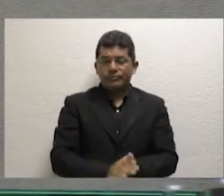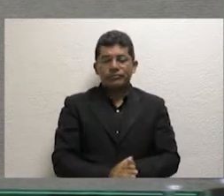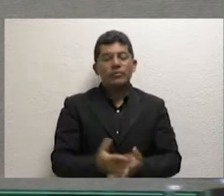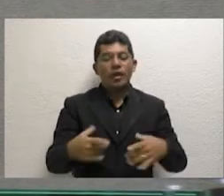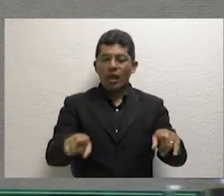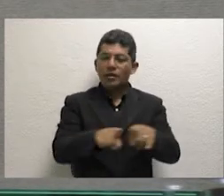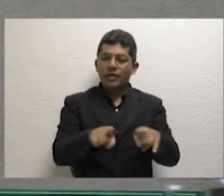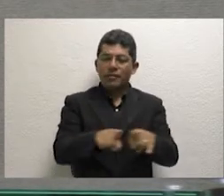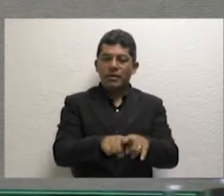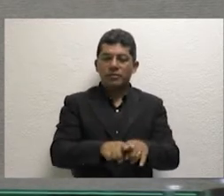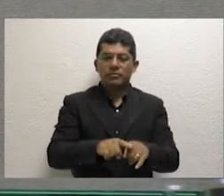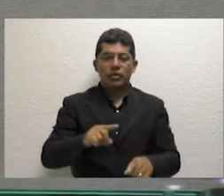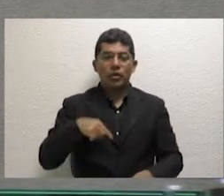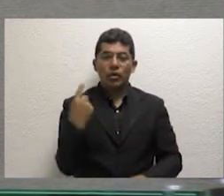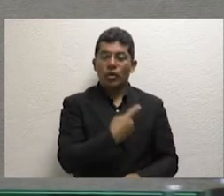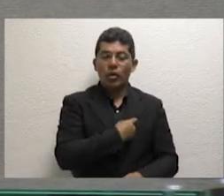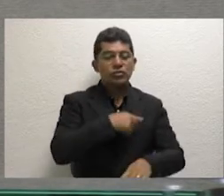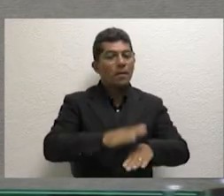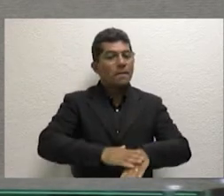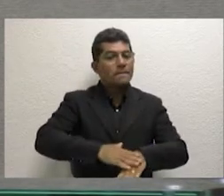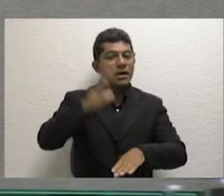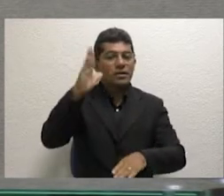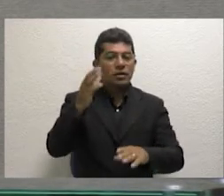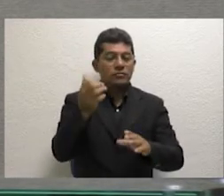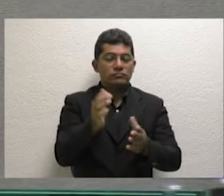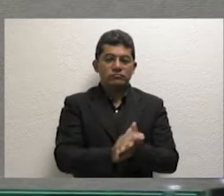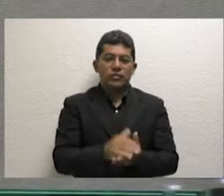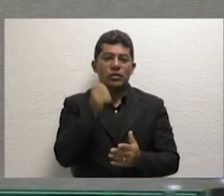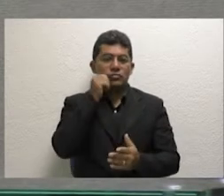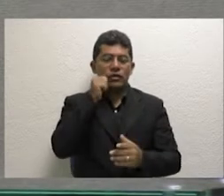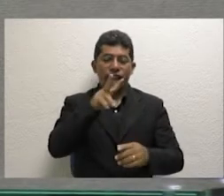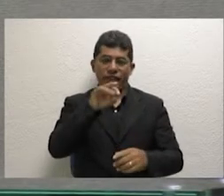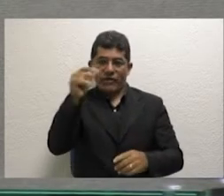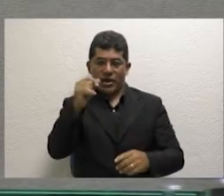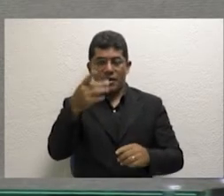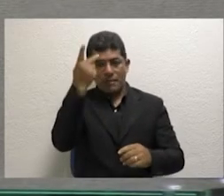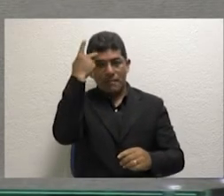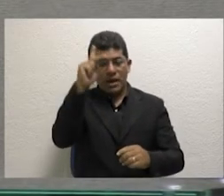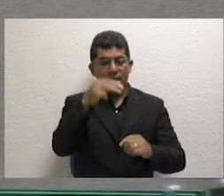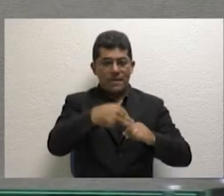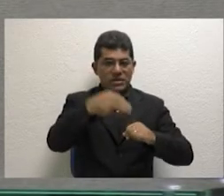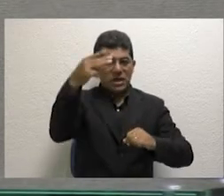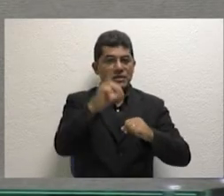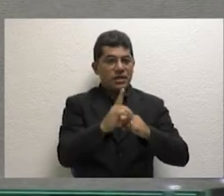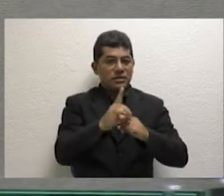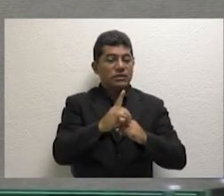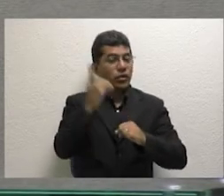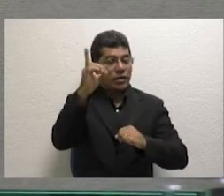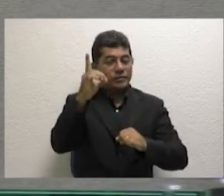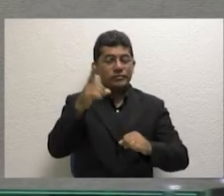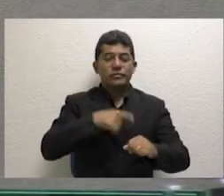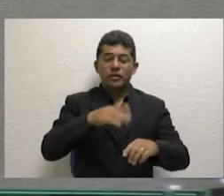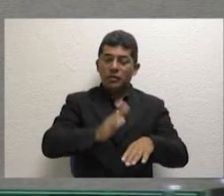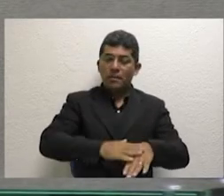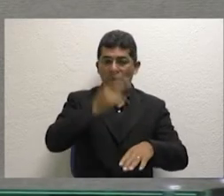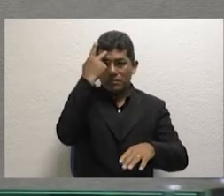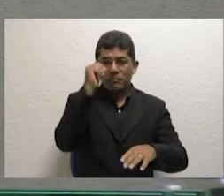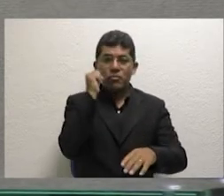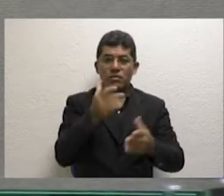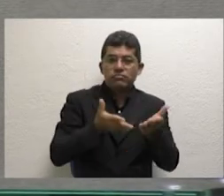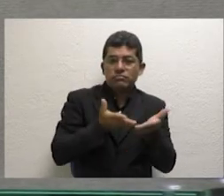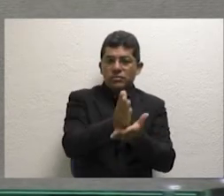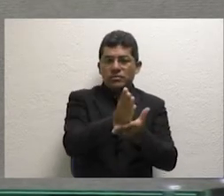senhores nós somos a maioria nas vagas de doutorado e mestrado mas a maioria das equipes de